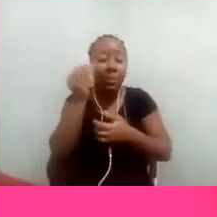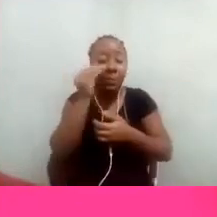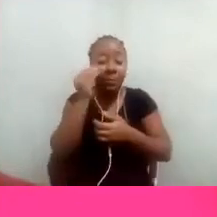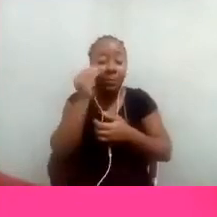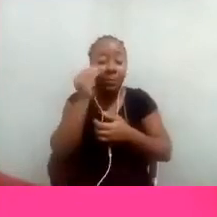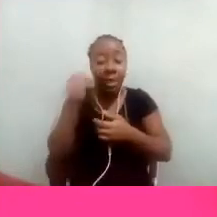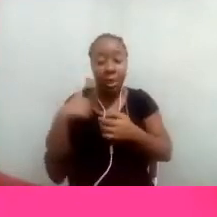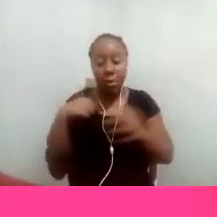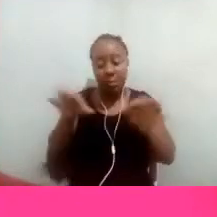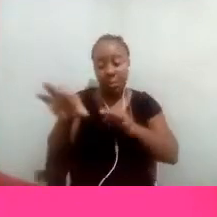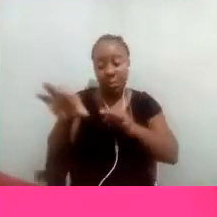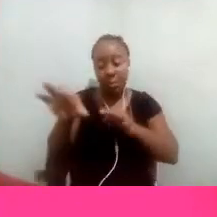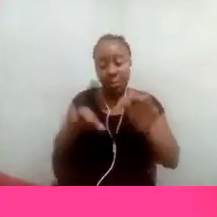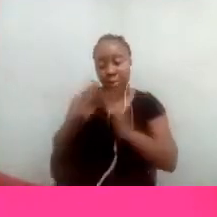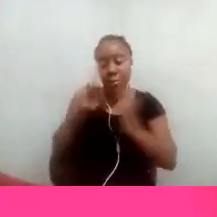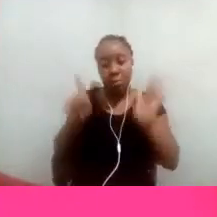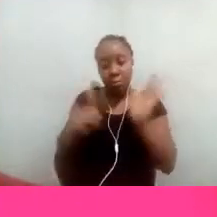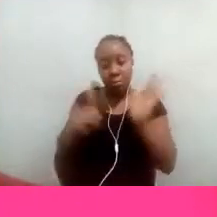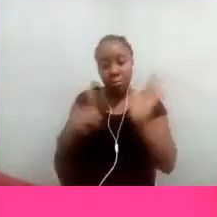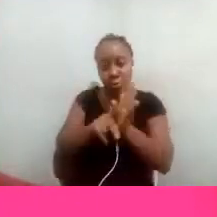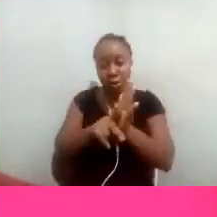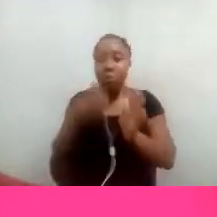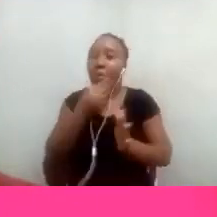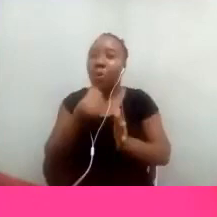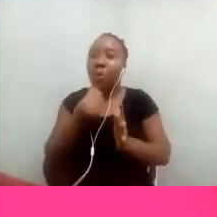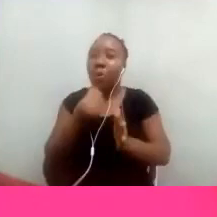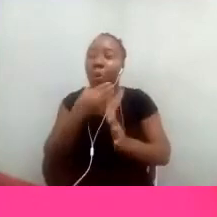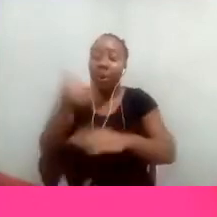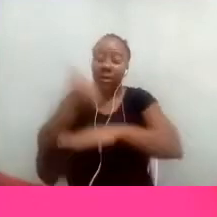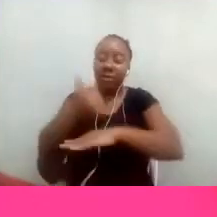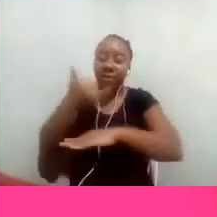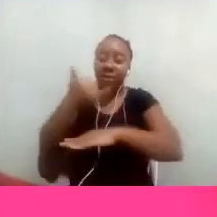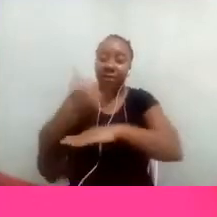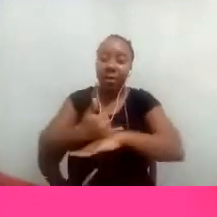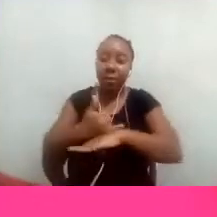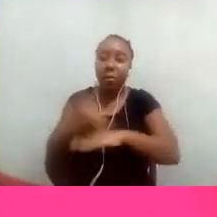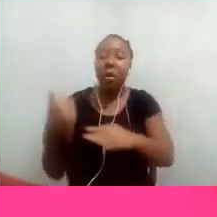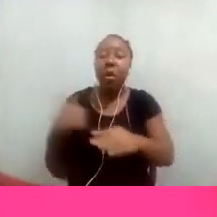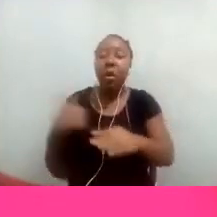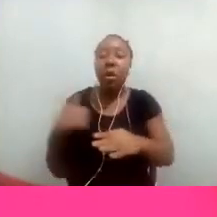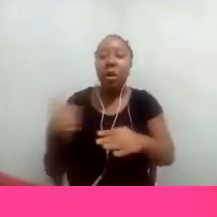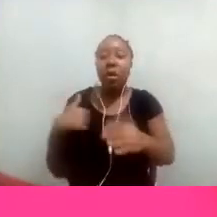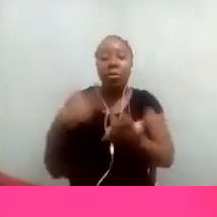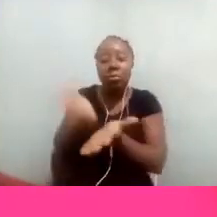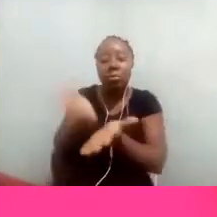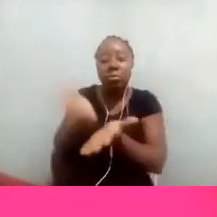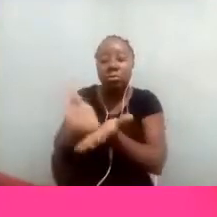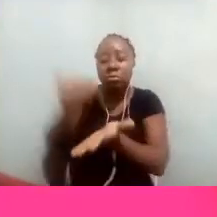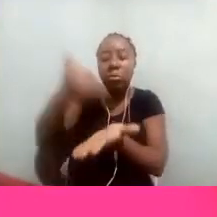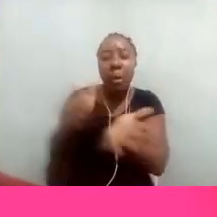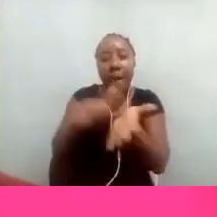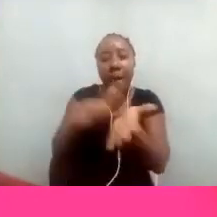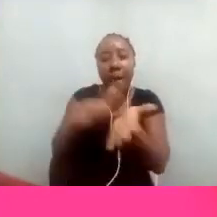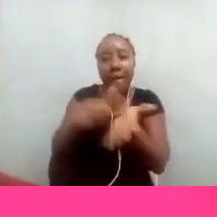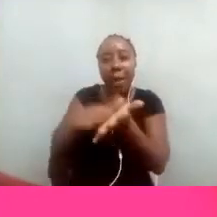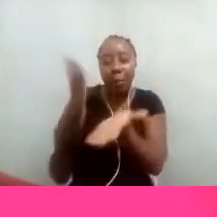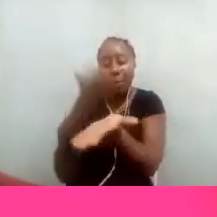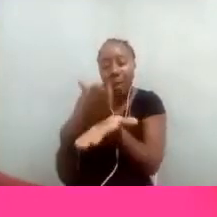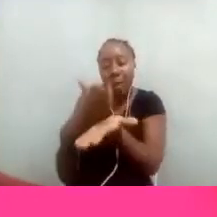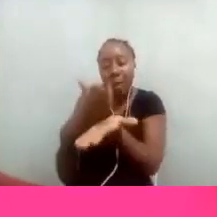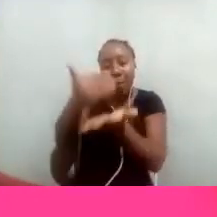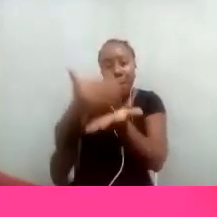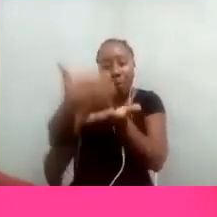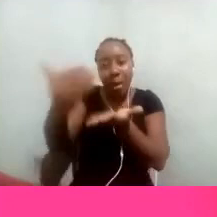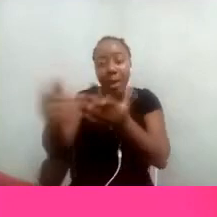do Homem de Ferro. Então, eu vou dividir o objeto, né, em partes. Eu vou fazer primeiro a